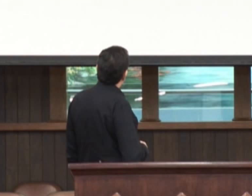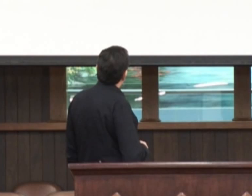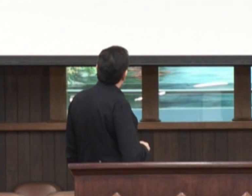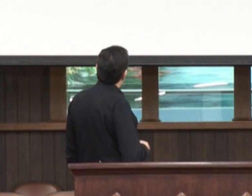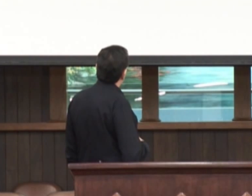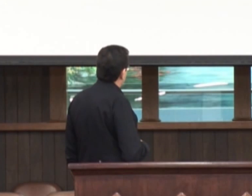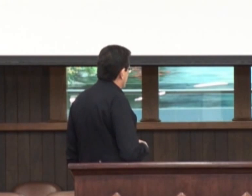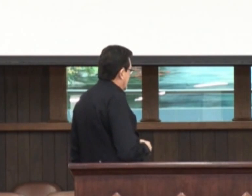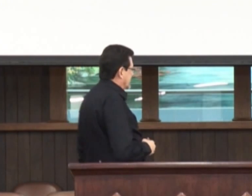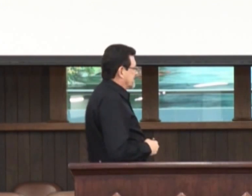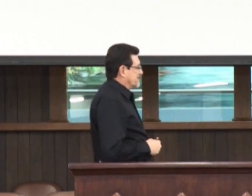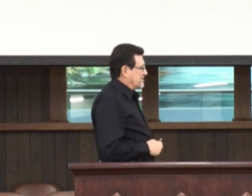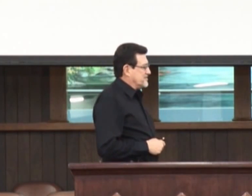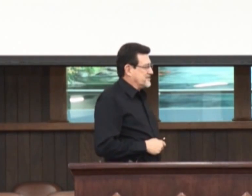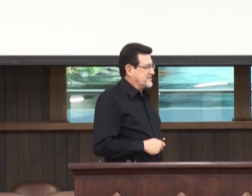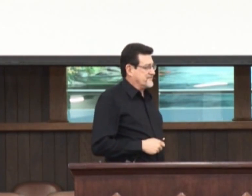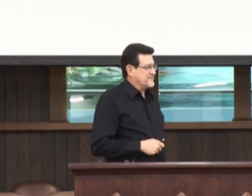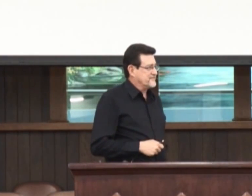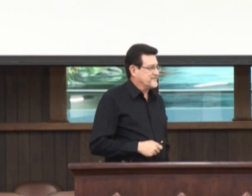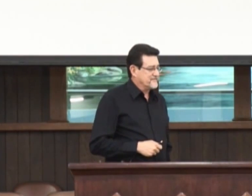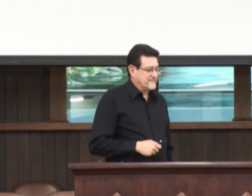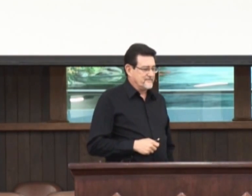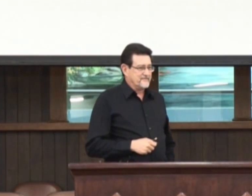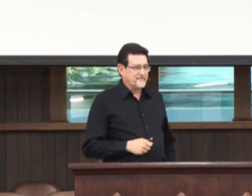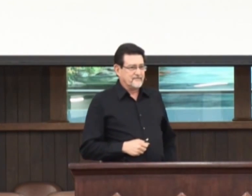seguros em toda a vontade de Deus.